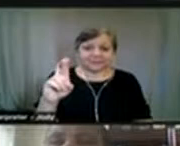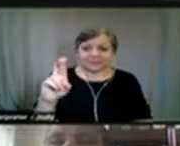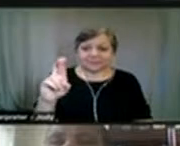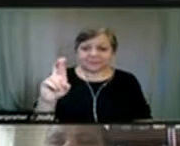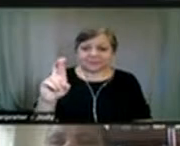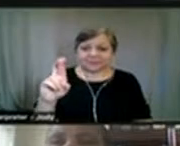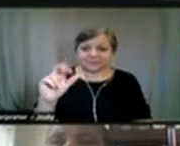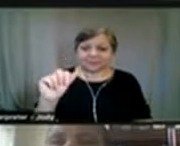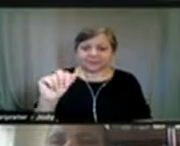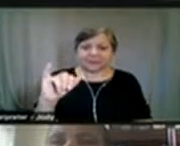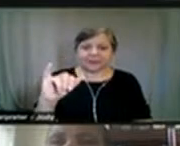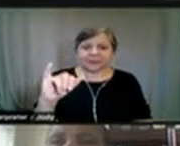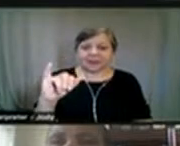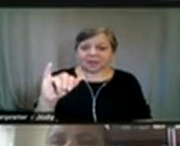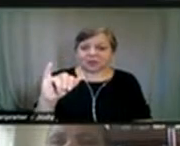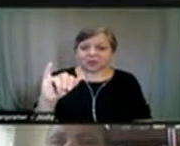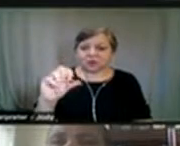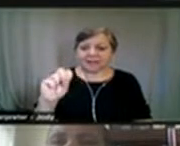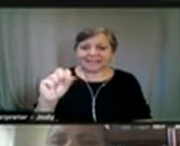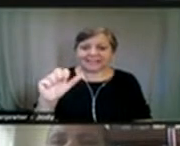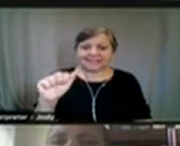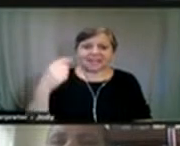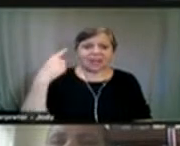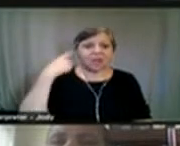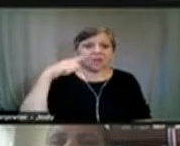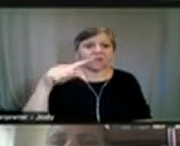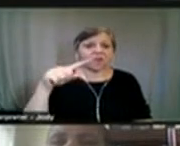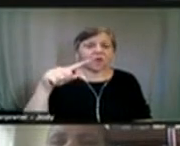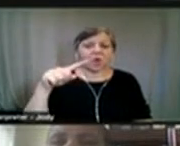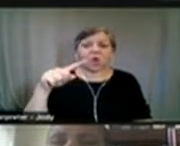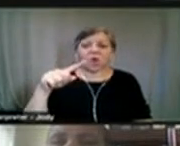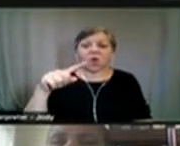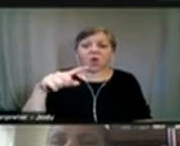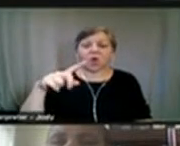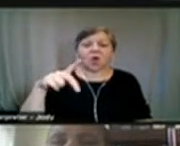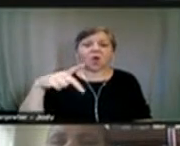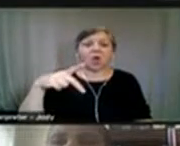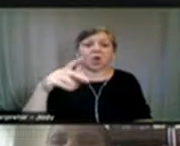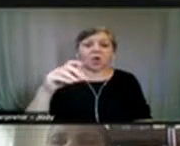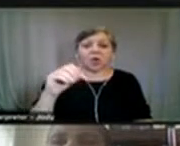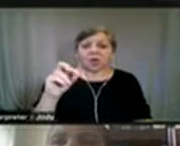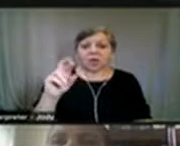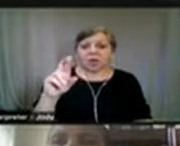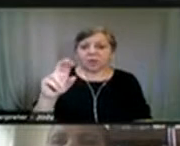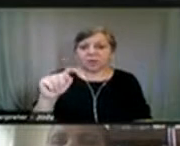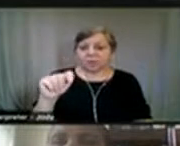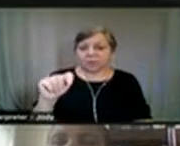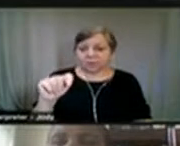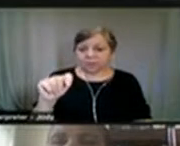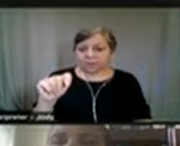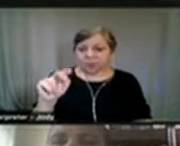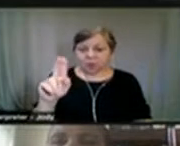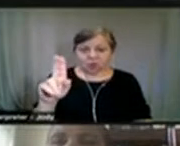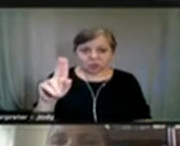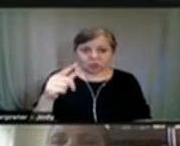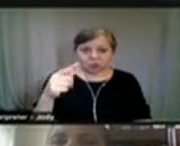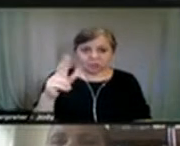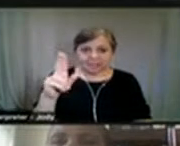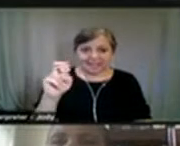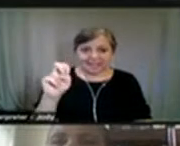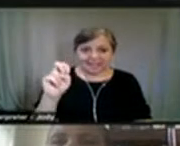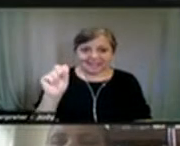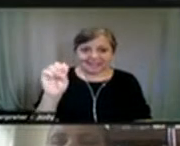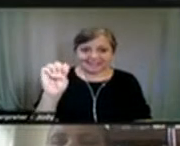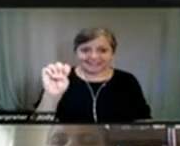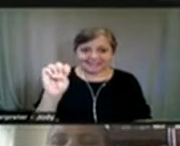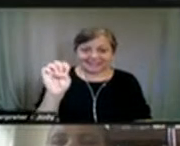you. Olá, boa noite. Meu nome é Raissa, você é intérprete português hoje. Se você, daqui a pouco a gente vai iniciar a função